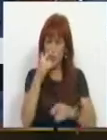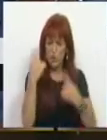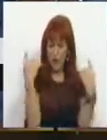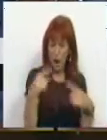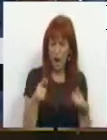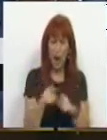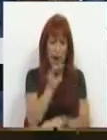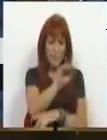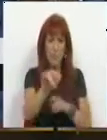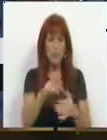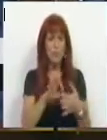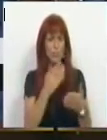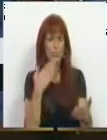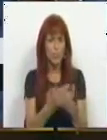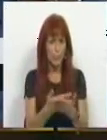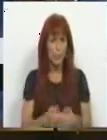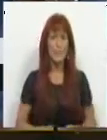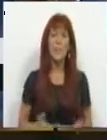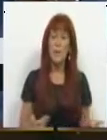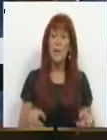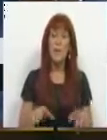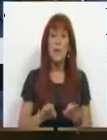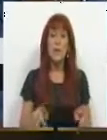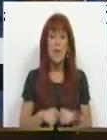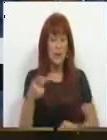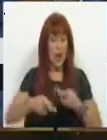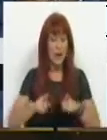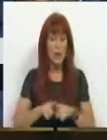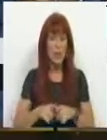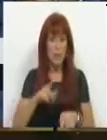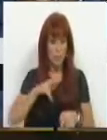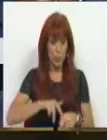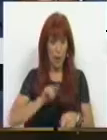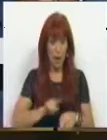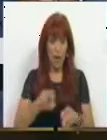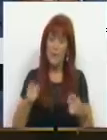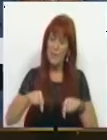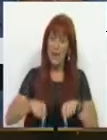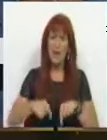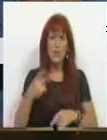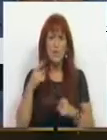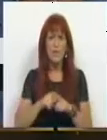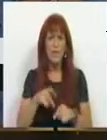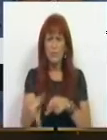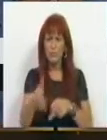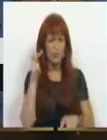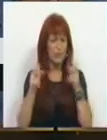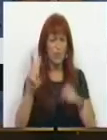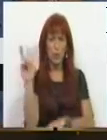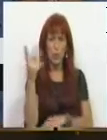pessoas a uma alimentação adequada. Transpondo esta análise para o nosso país, também aqui se vive a duas